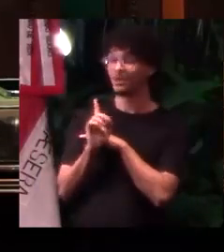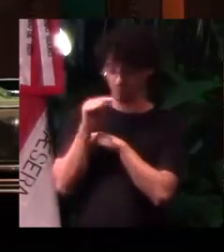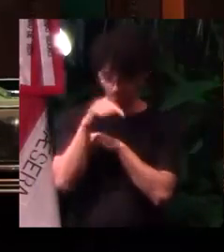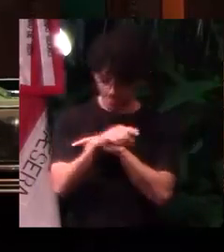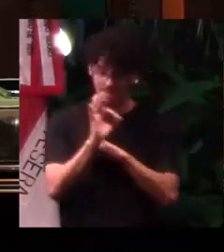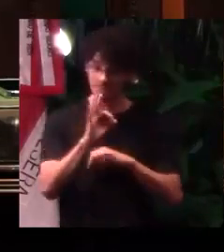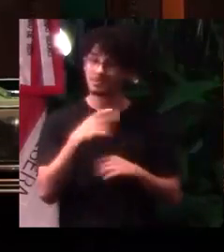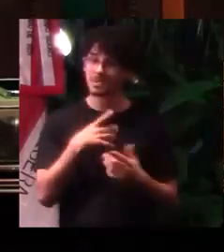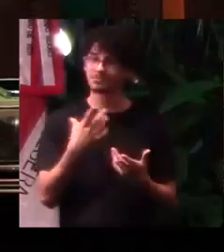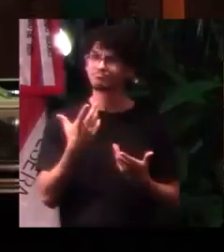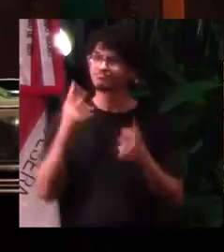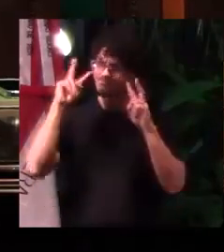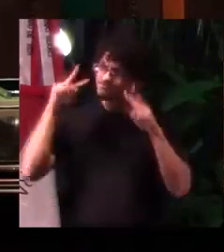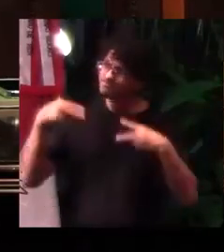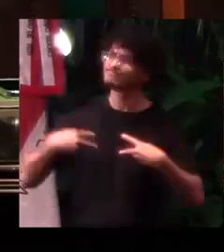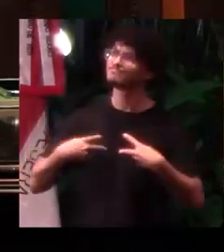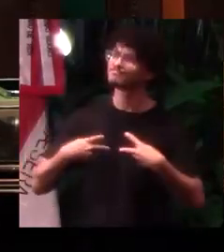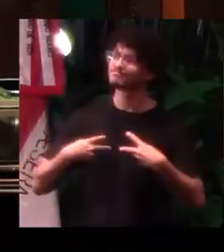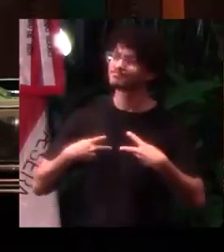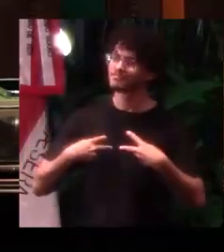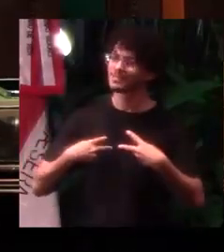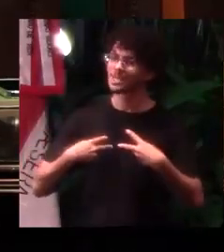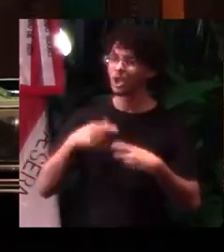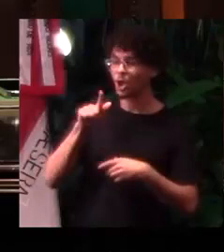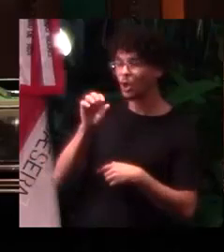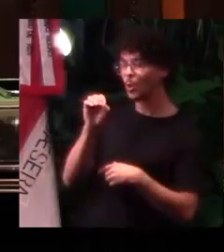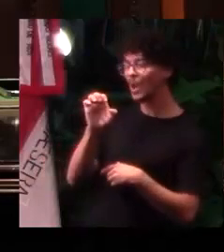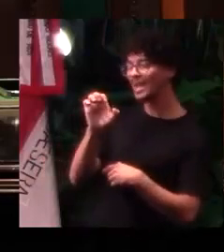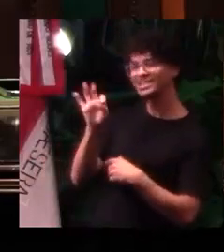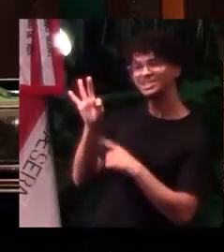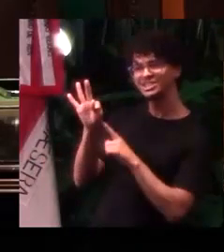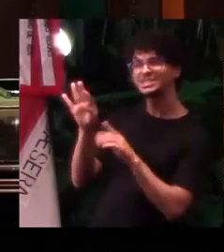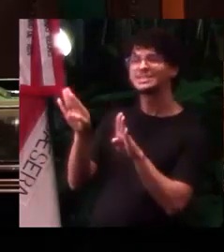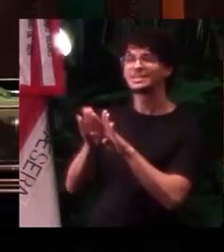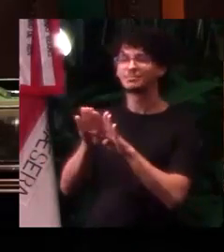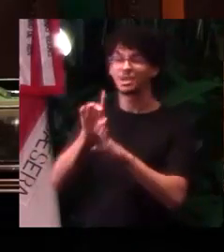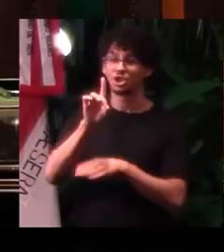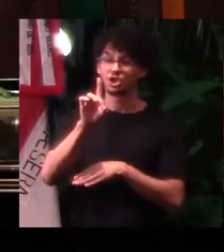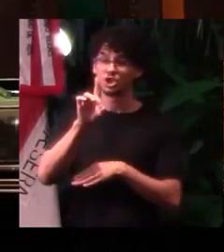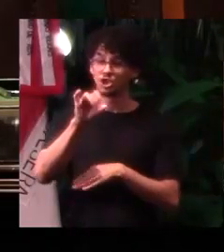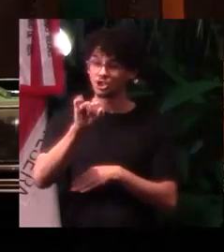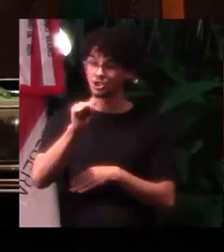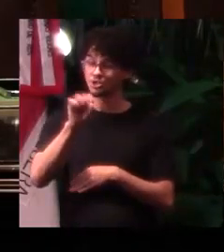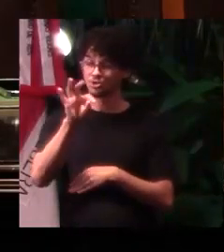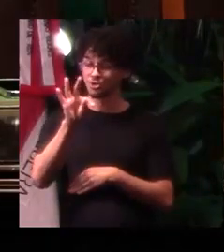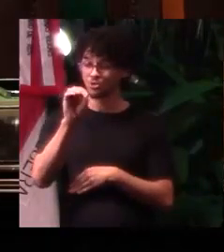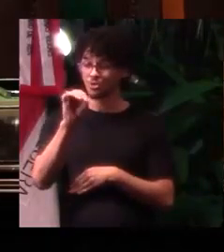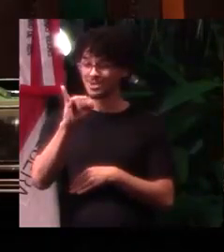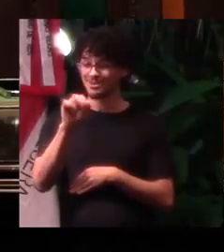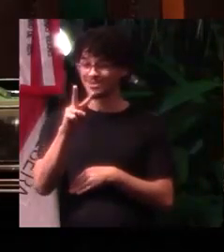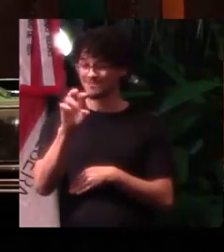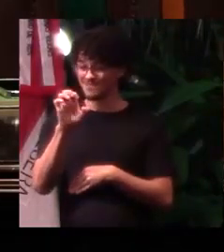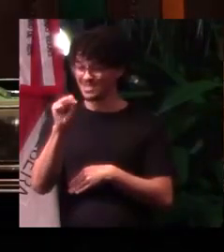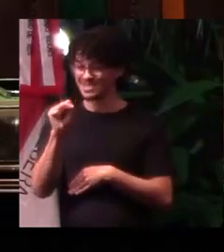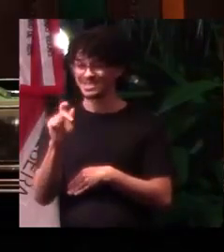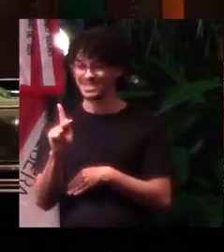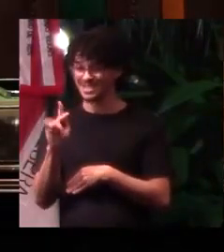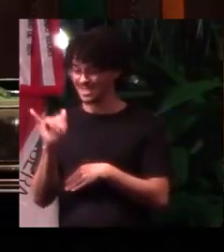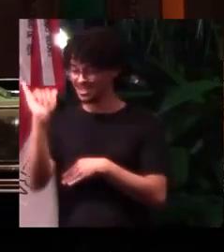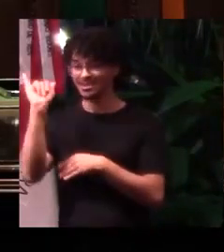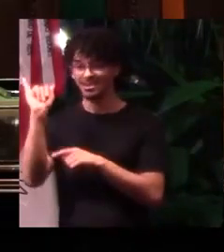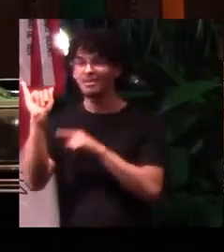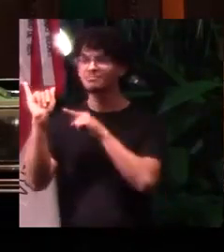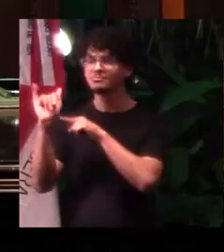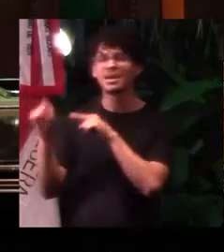dizer, Goethe e Dostoiévski são sertanejos. Ou